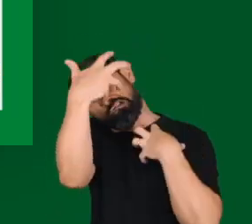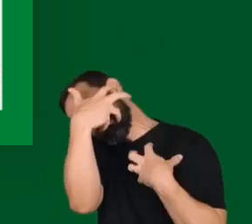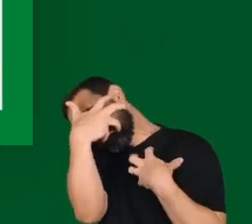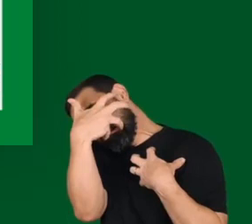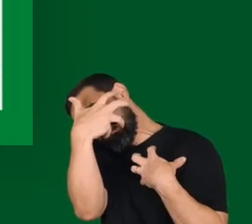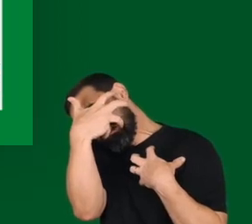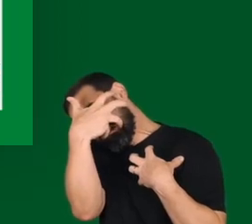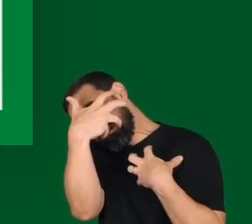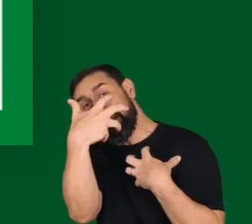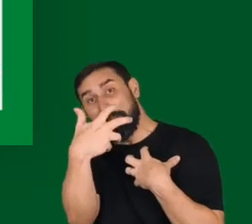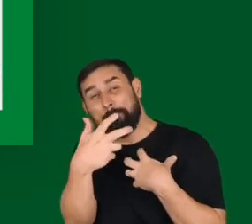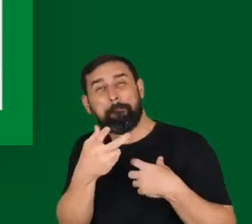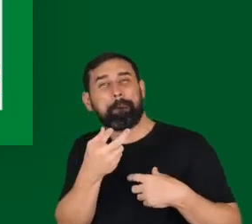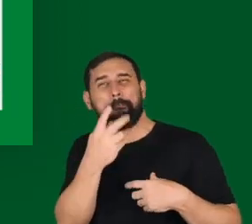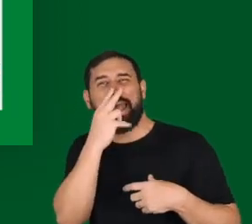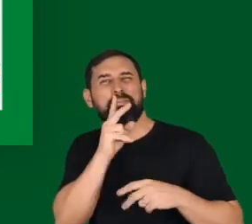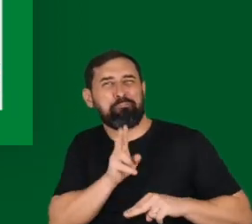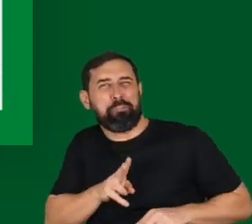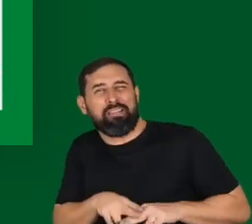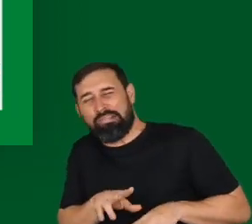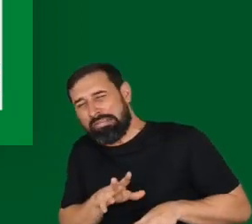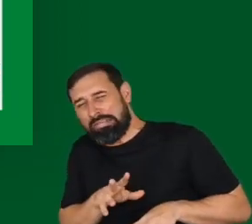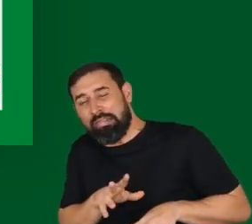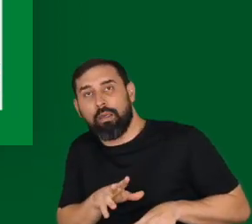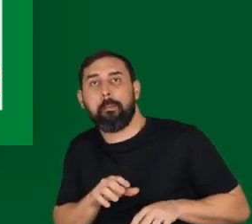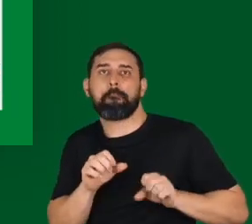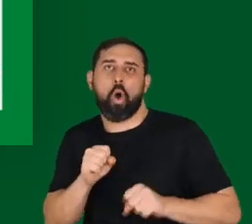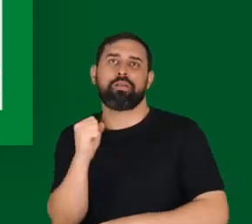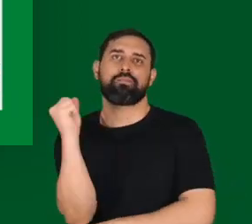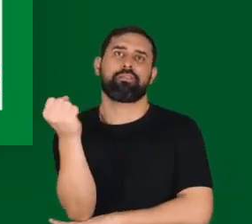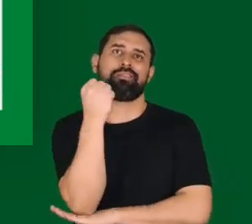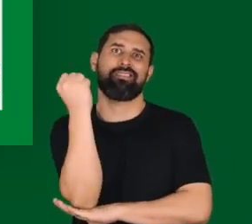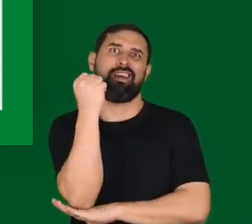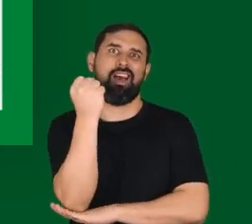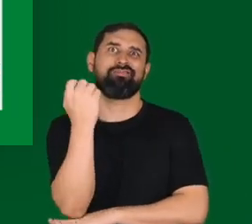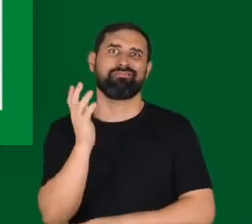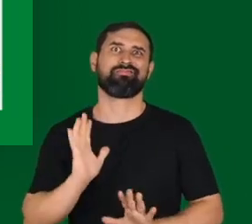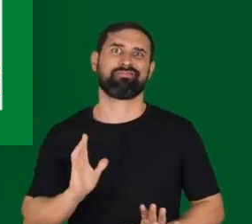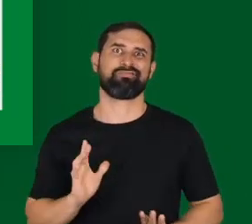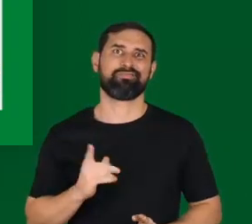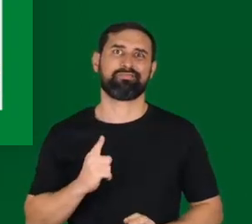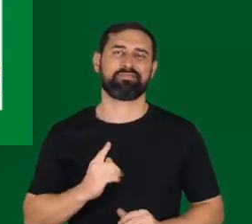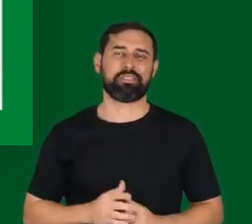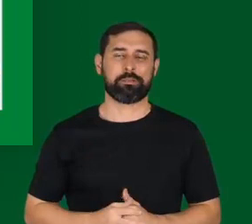minutos preso a ferragens, eu posso suspeitar aí de trauma grave.